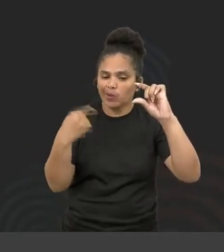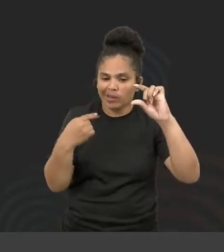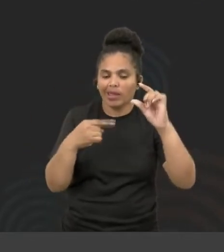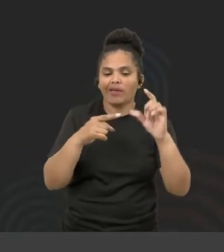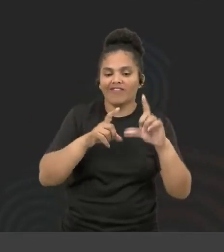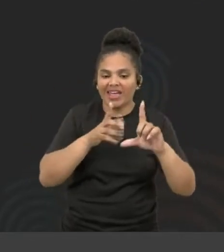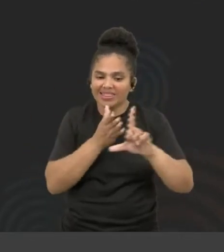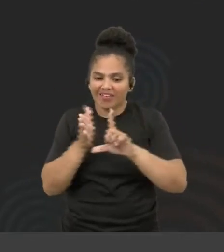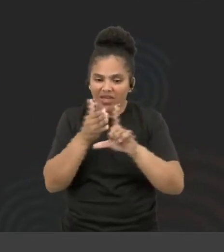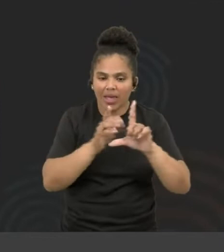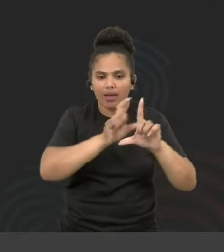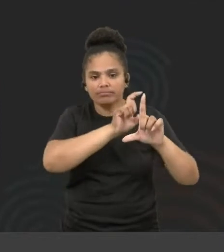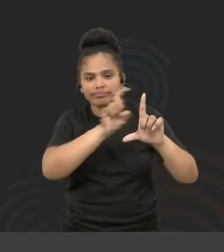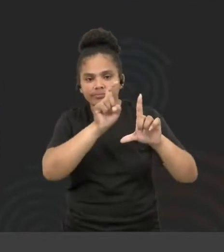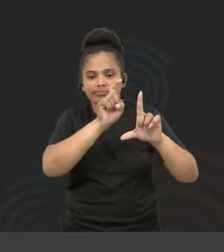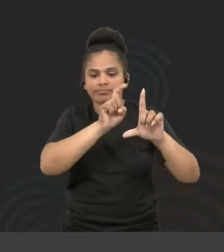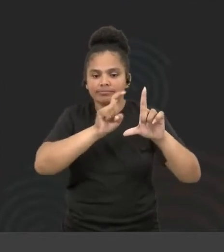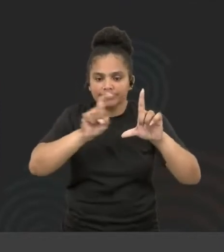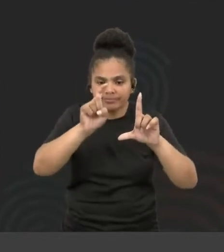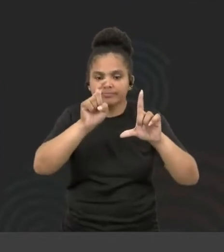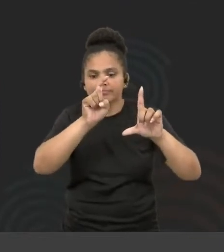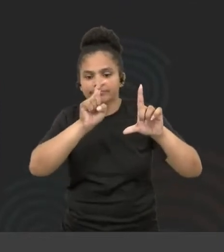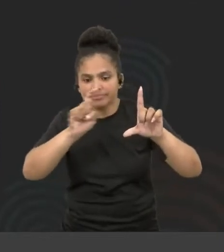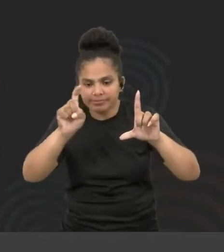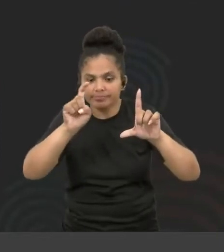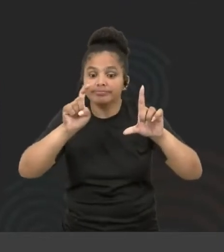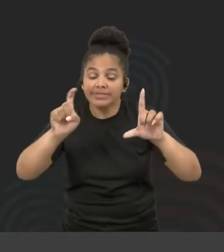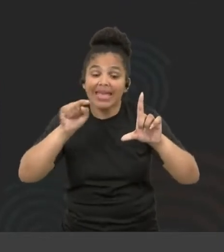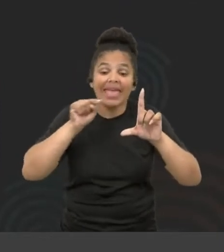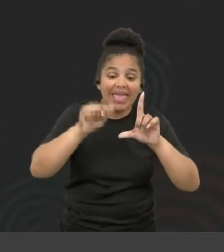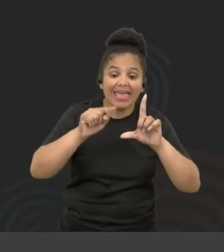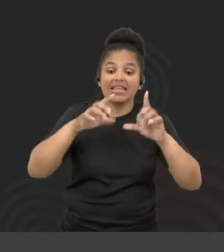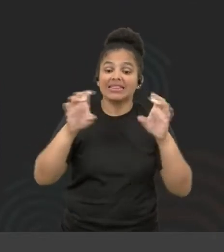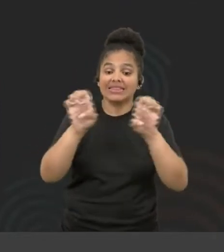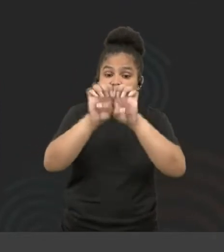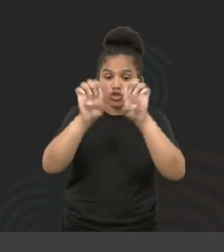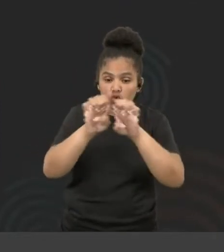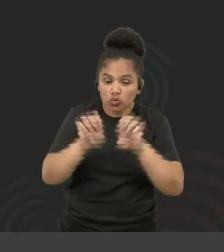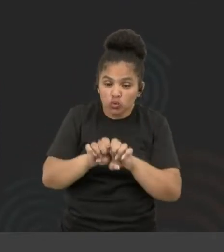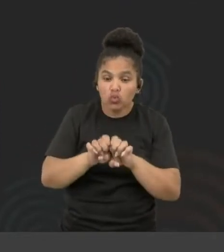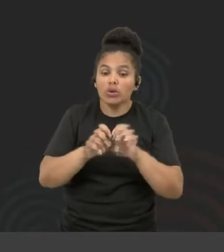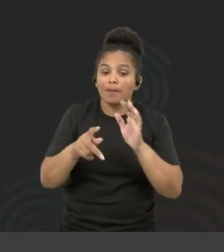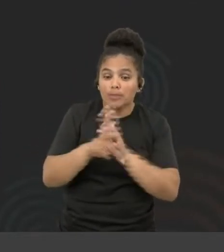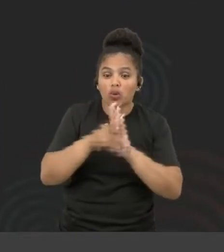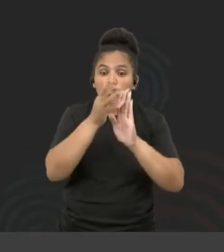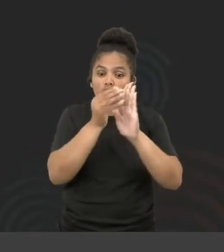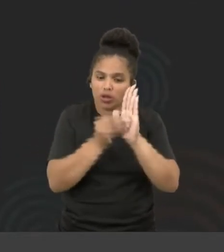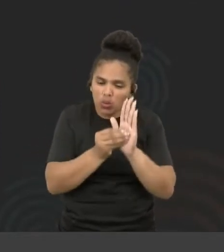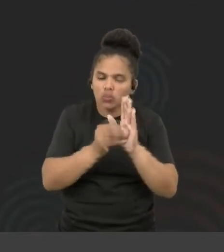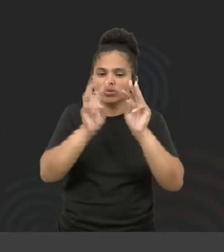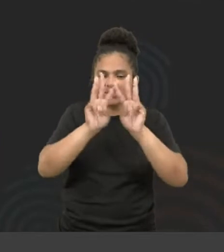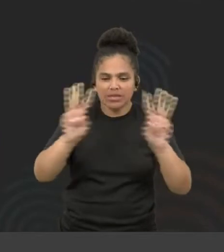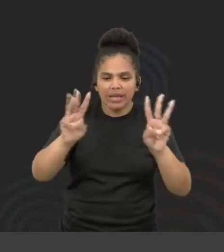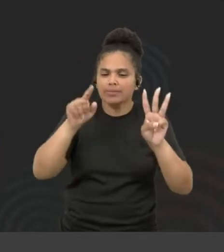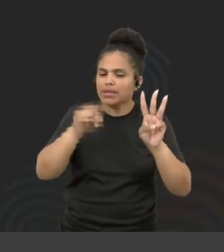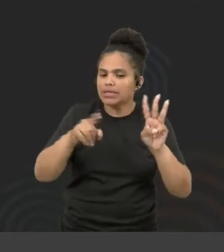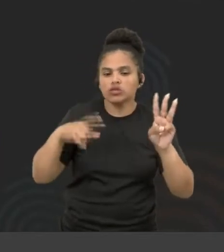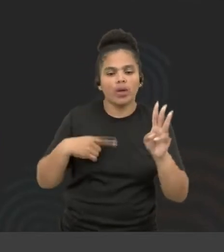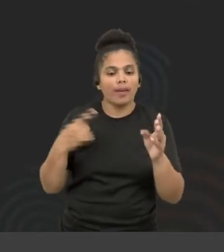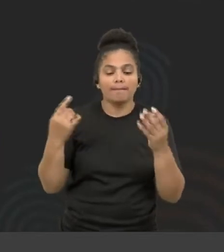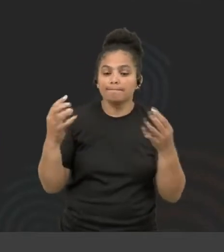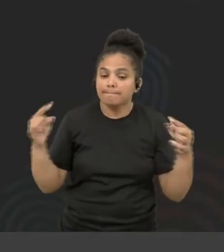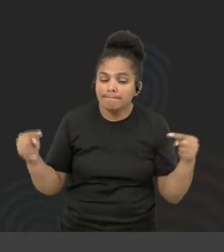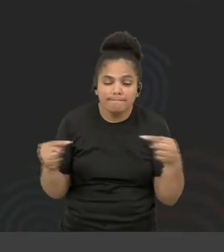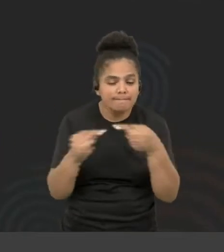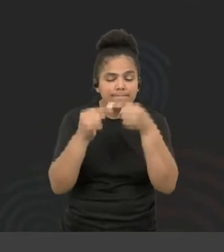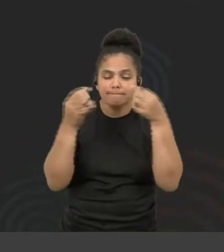pelo seu site, porque esses cabeçalhos eles estruturam o conteúdo do seu site de uma forma lógica para que você consiga